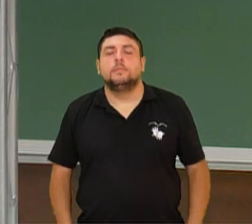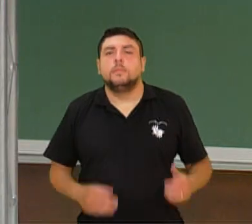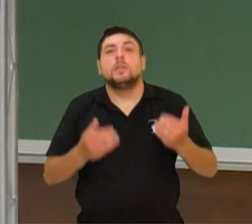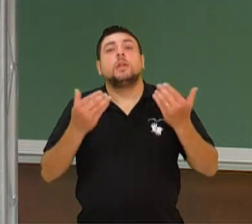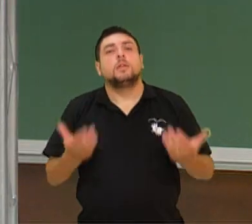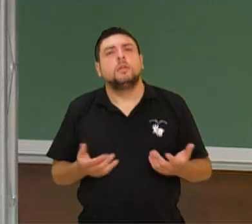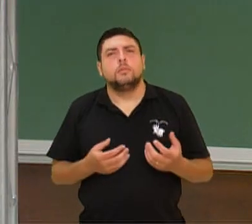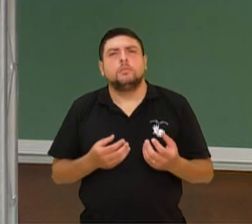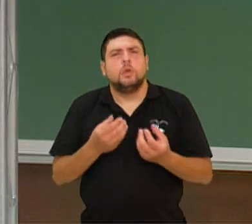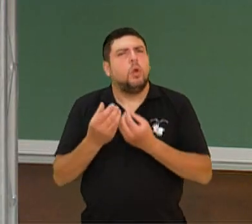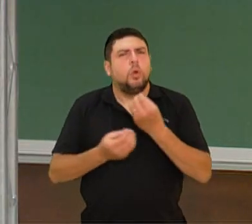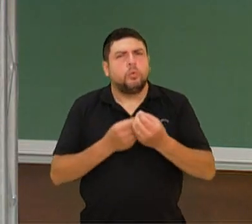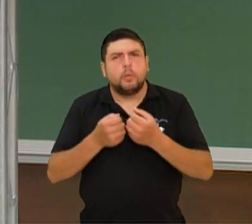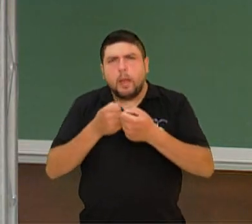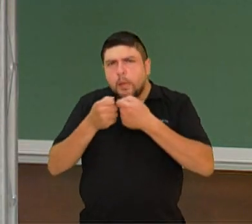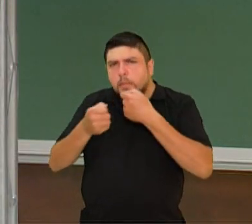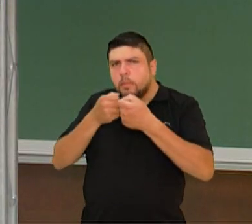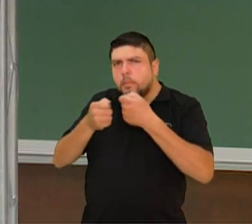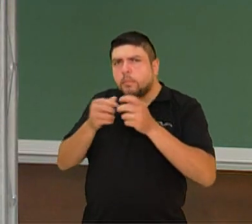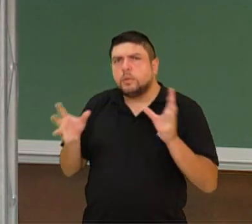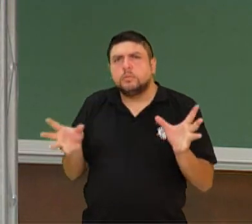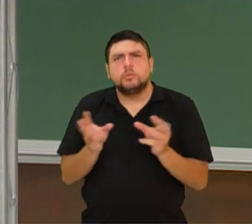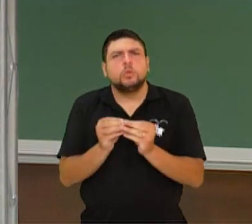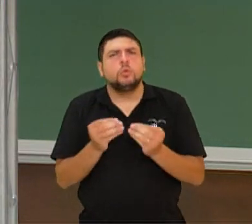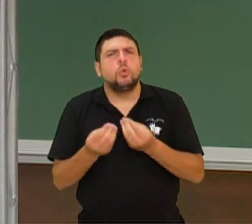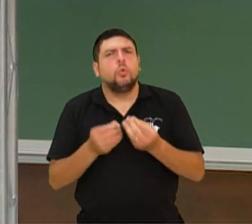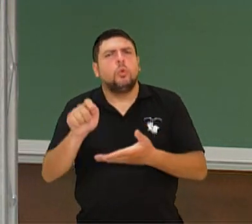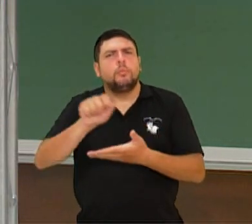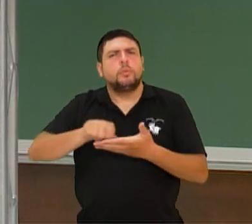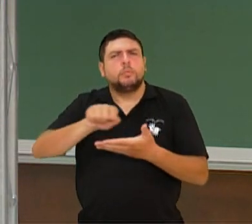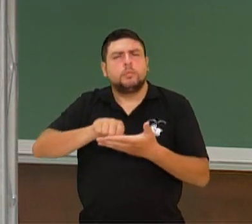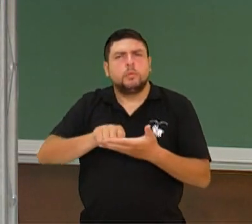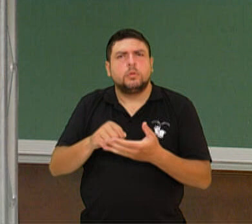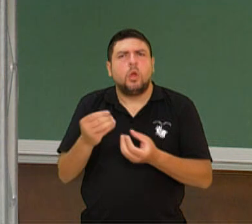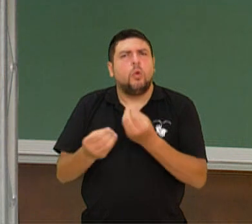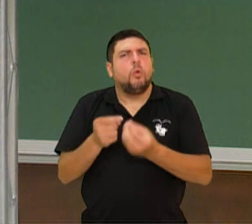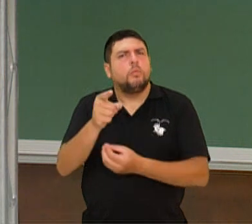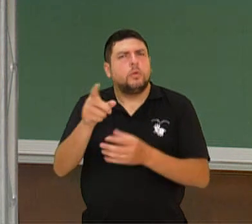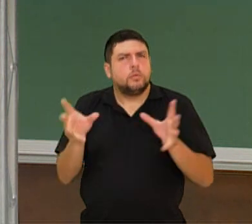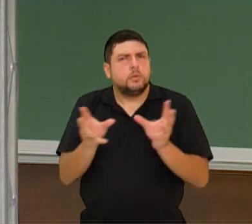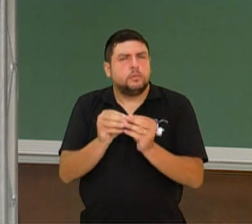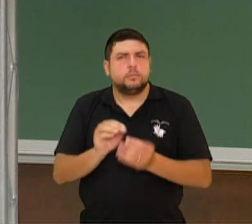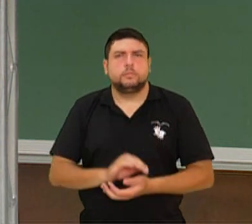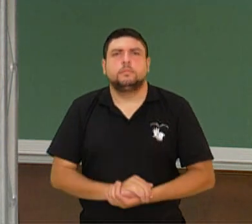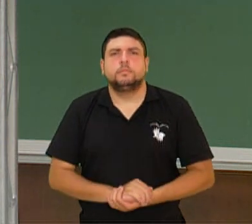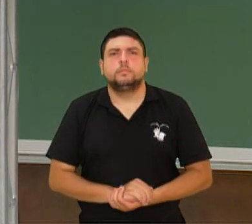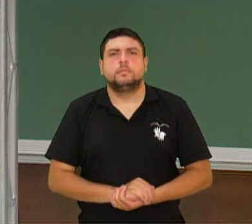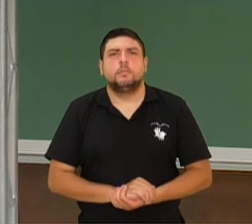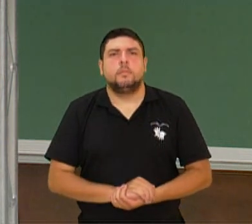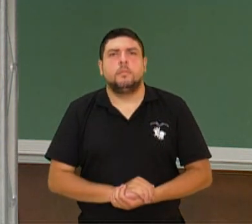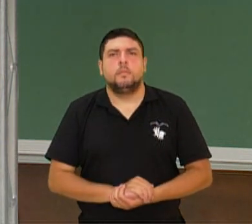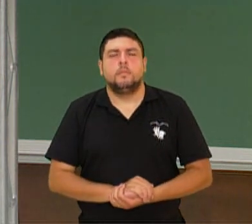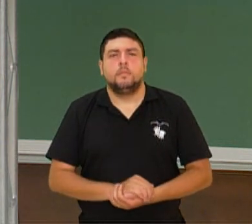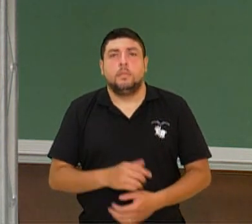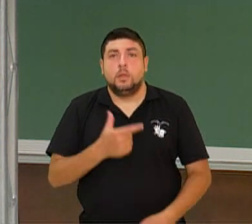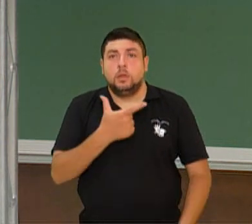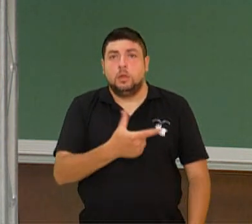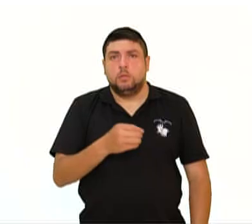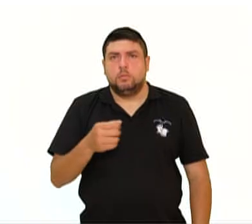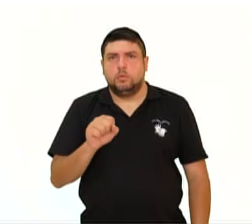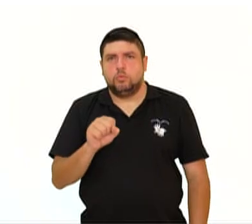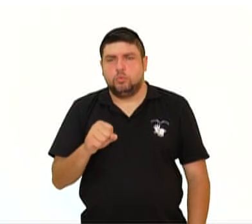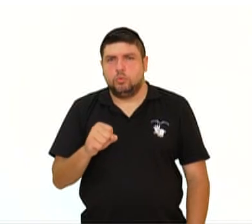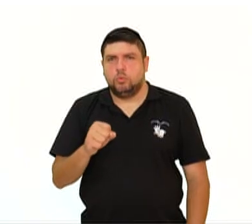aí, pessoal, o que vocês colocaram ali? Vamos verificar? Como você resumiria a entrevista que acabamos de ler? Em 2008, o